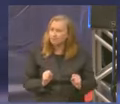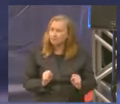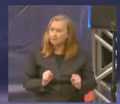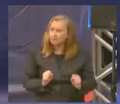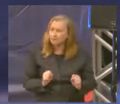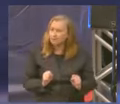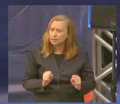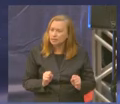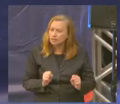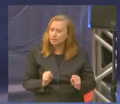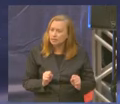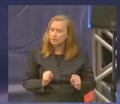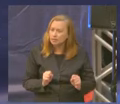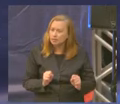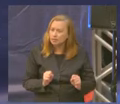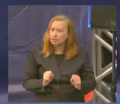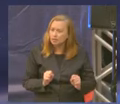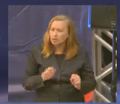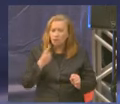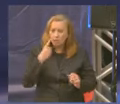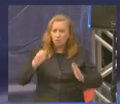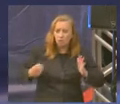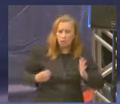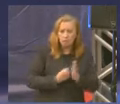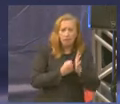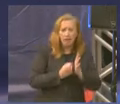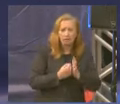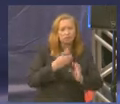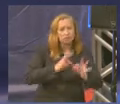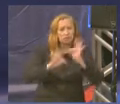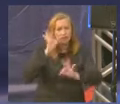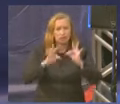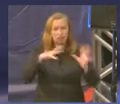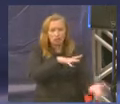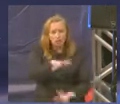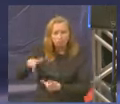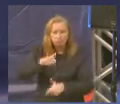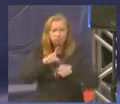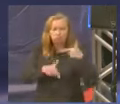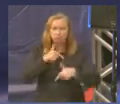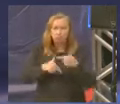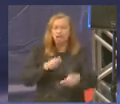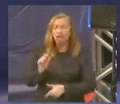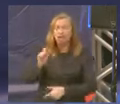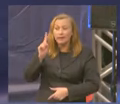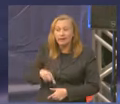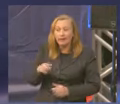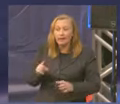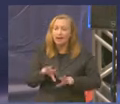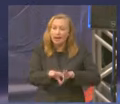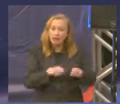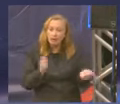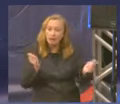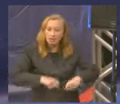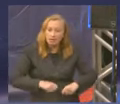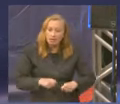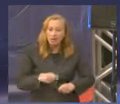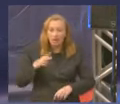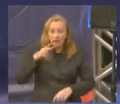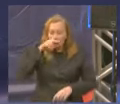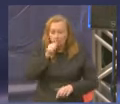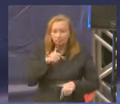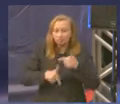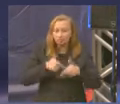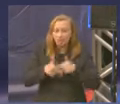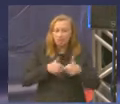encarar os impactos da tecnologia no mundo do trabalho, que é capacitar a força de trabalho